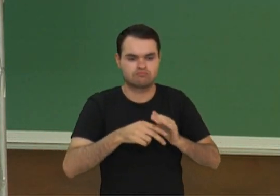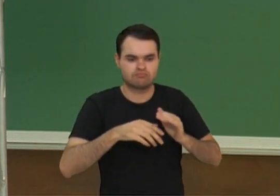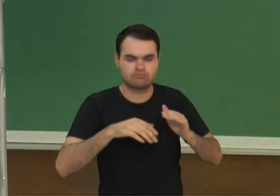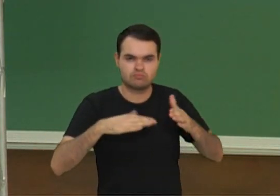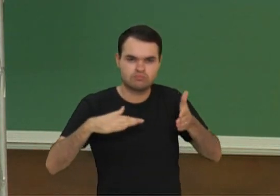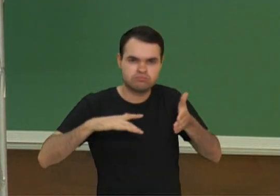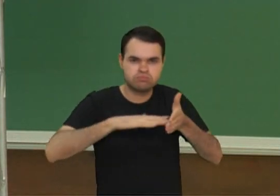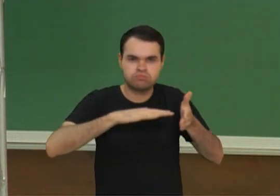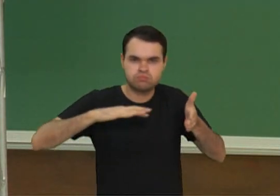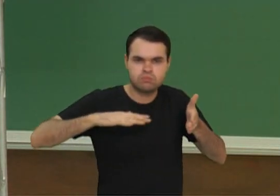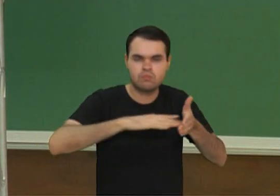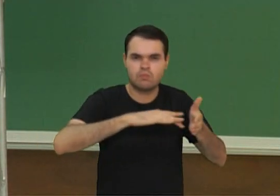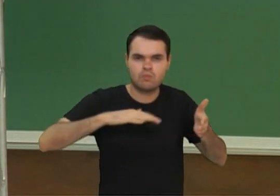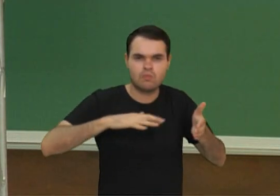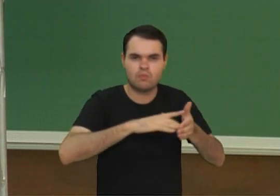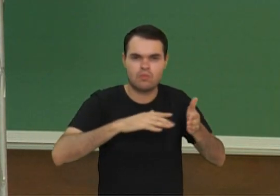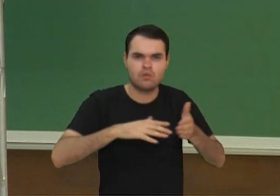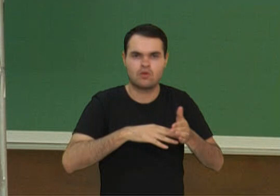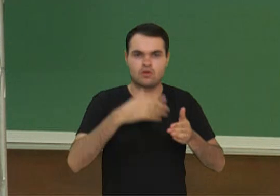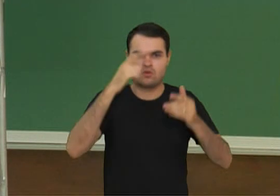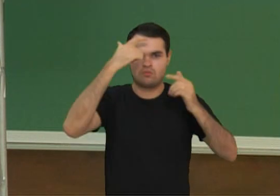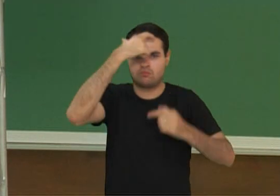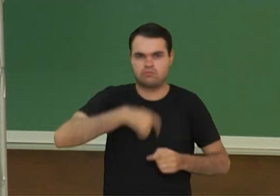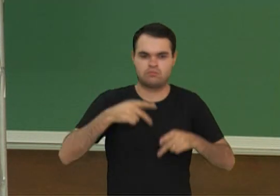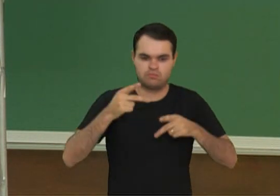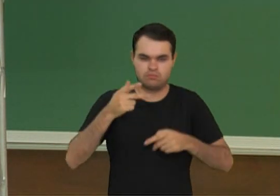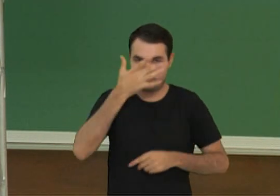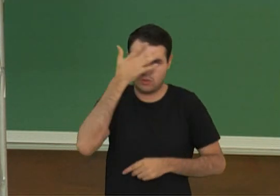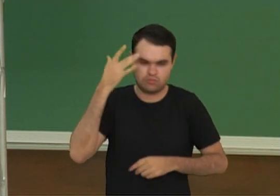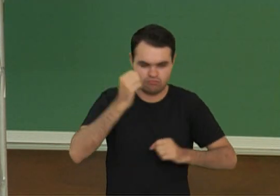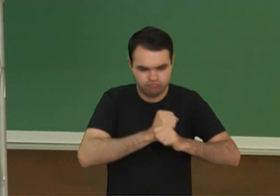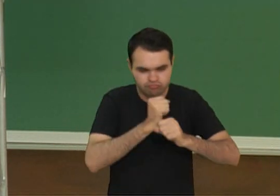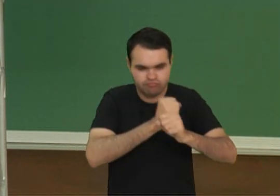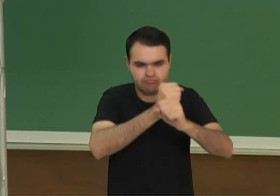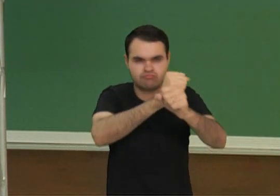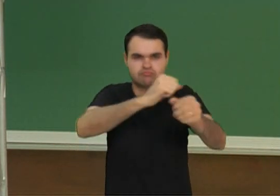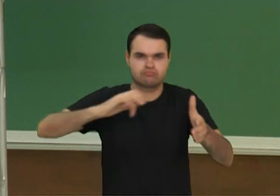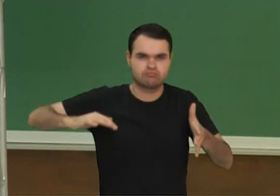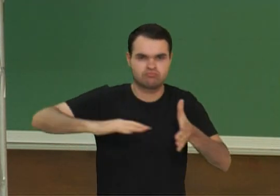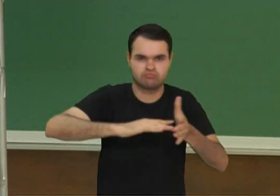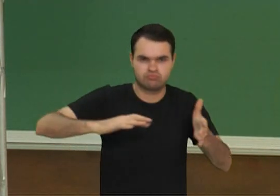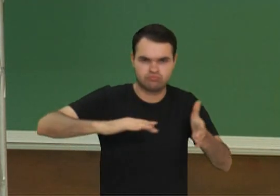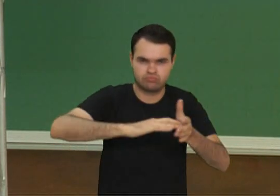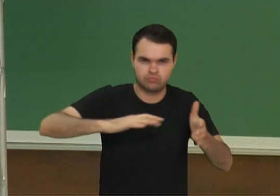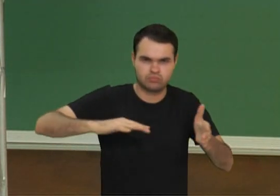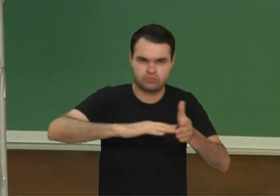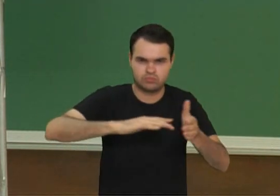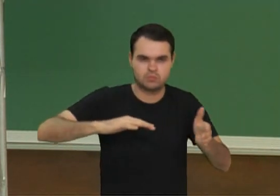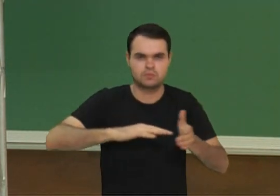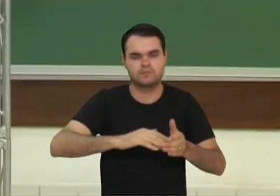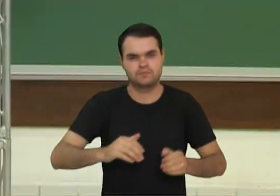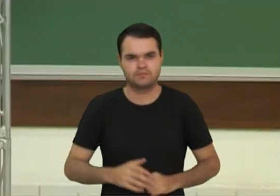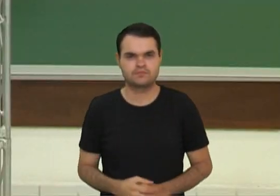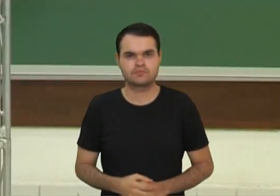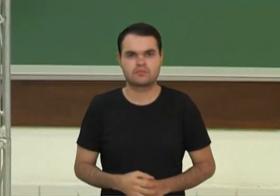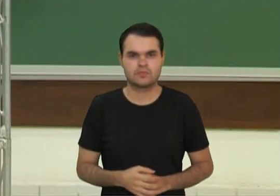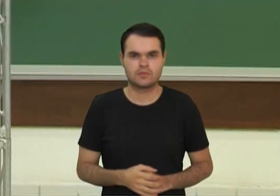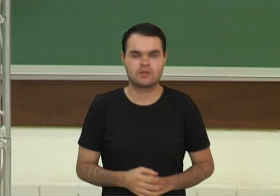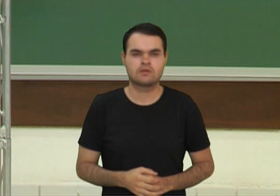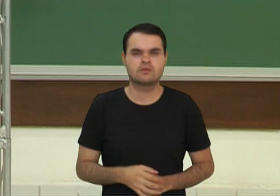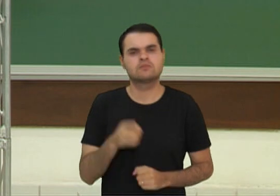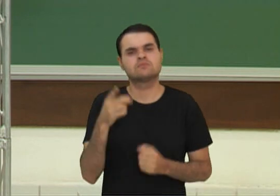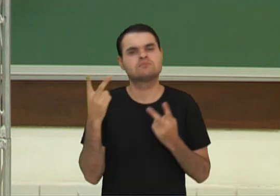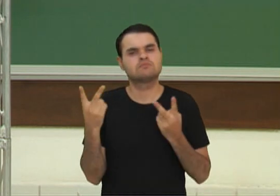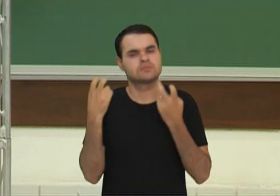local artificial feito pelo ser humano, onde essa água não esteja interagindo com o ciclo hidrológico. Então